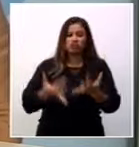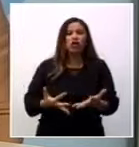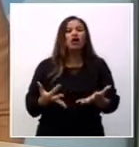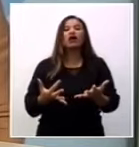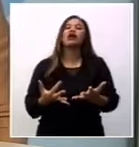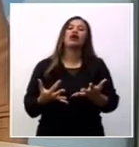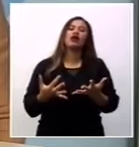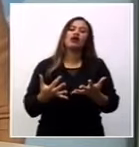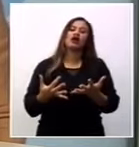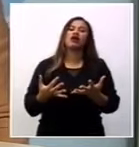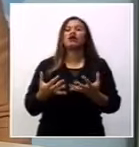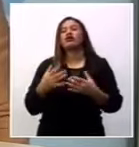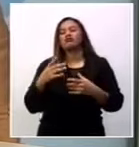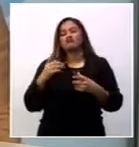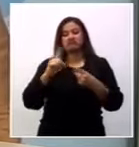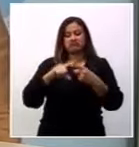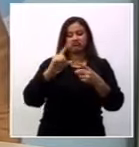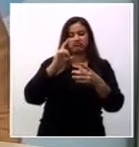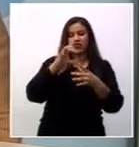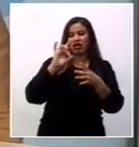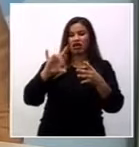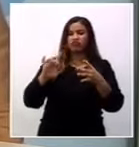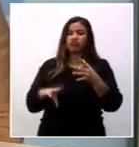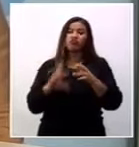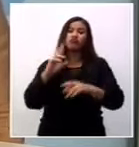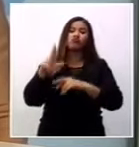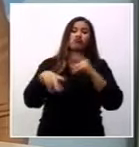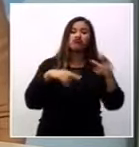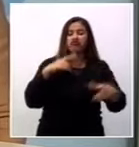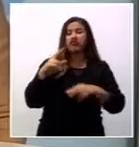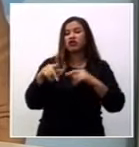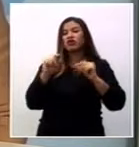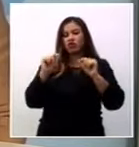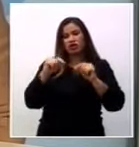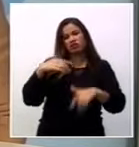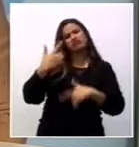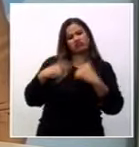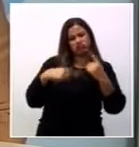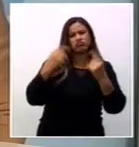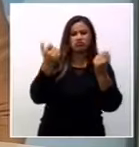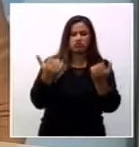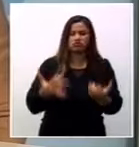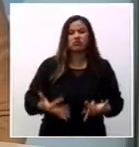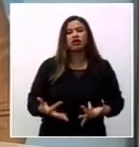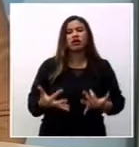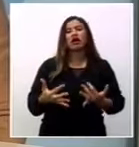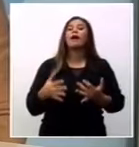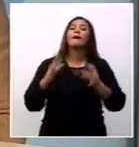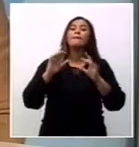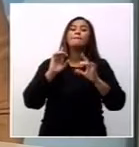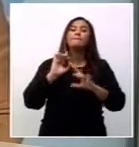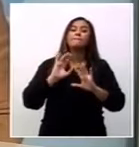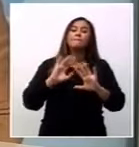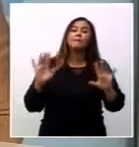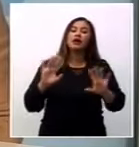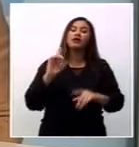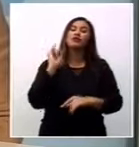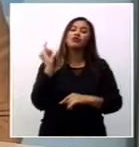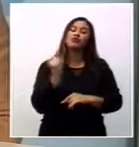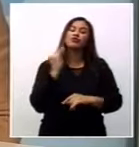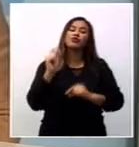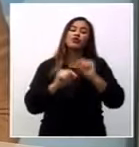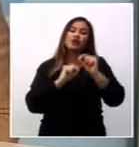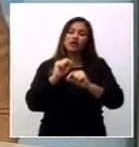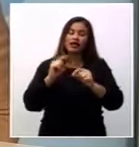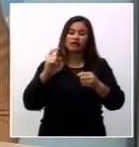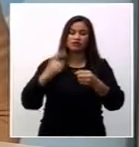isso, sobre os tipos, as suas diferenças, mas o importante é que cada cidade tem um processo